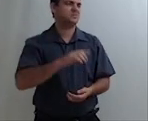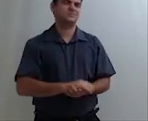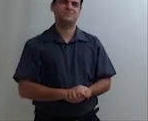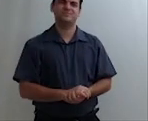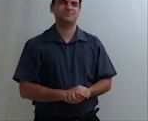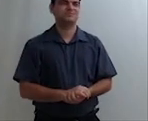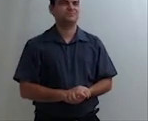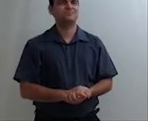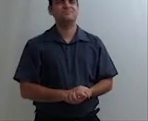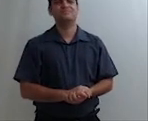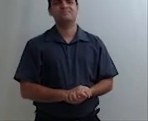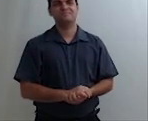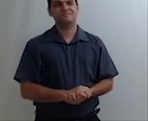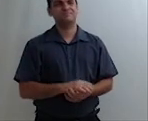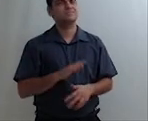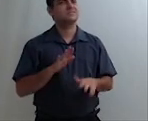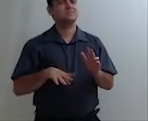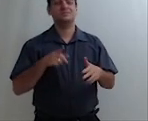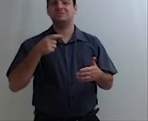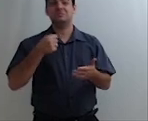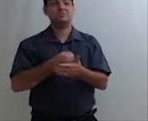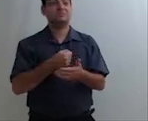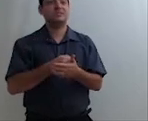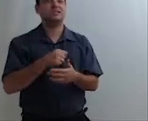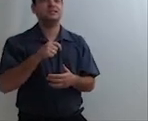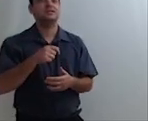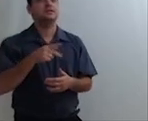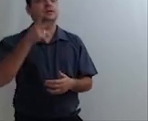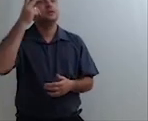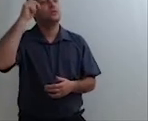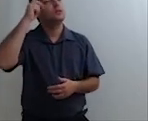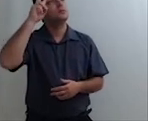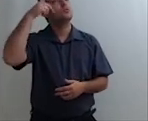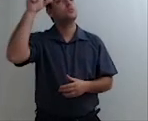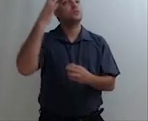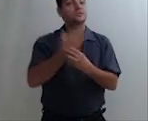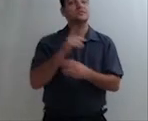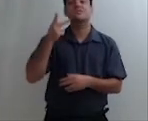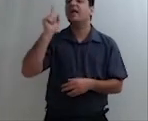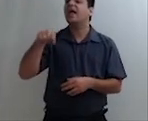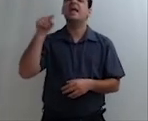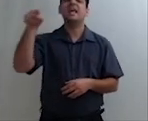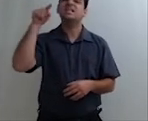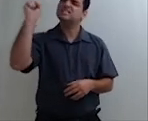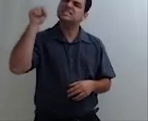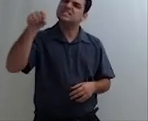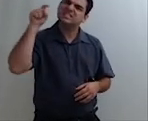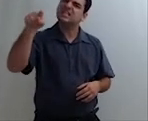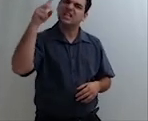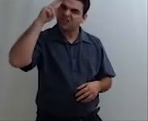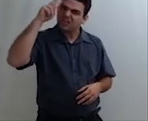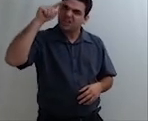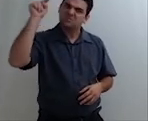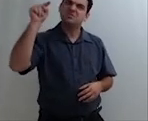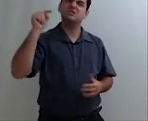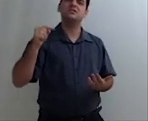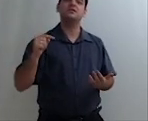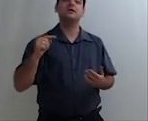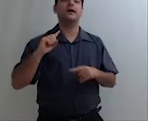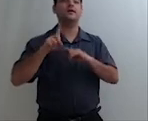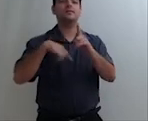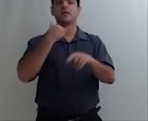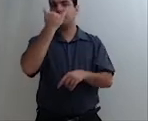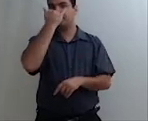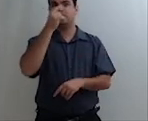caso uma lesão corporal gravíssima que as partes juravam que era aquela aquele seria o autor do delito e depois chegou à conclusão